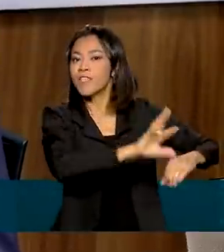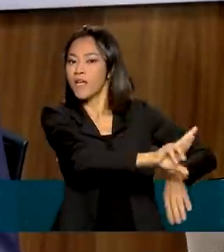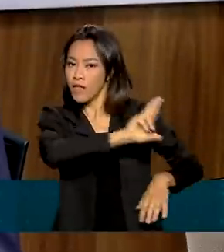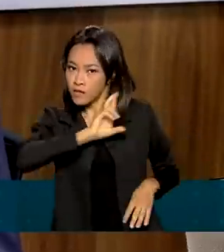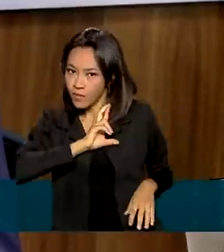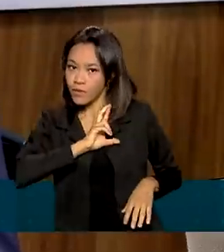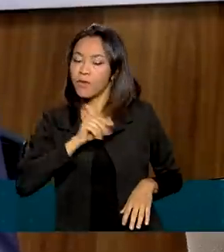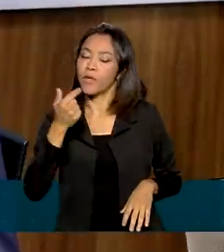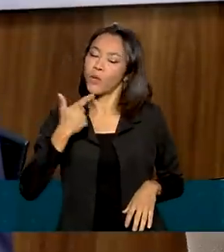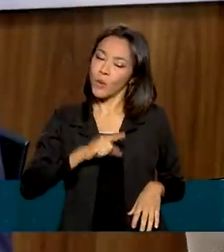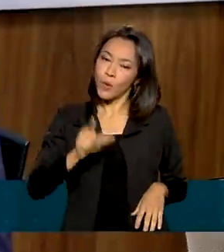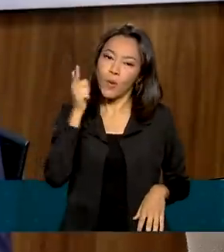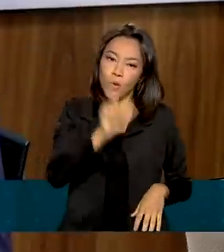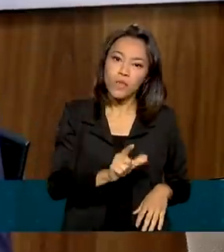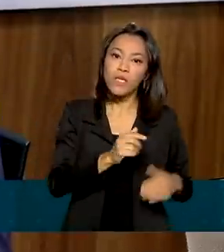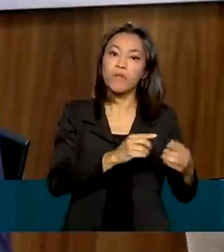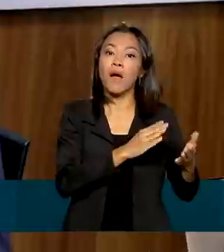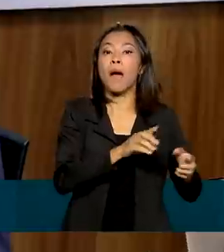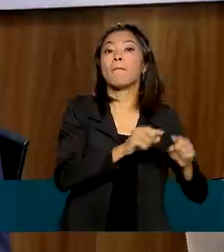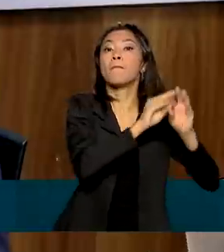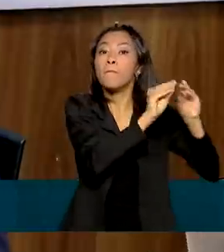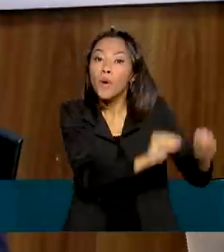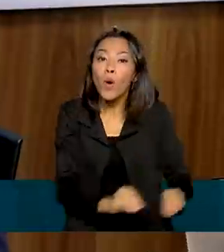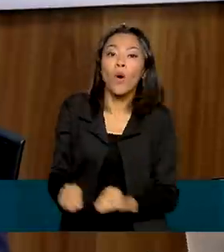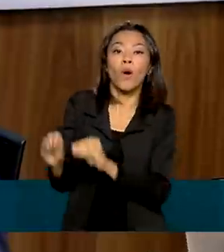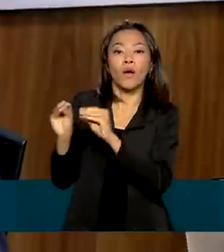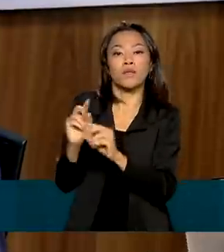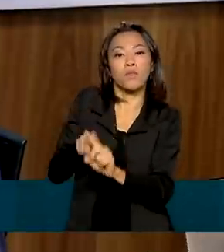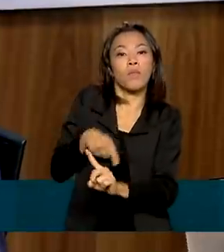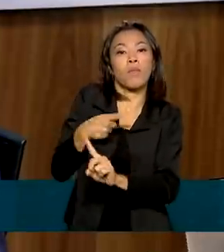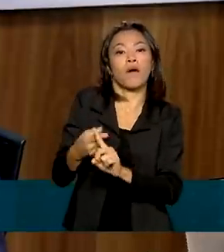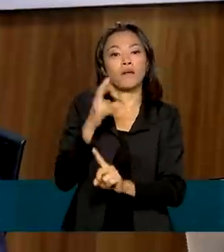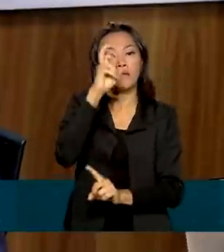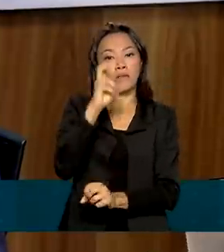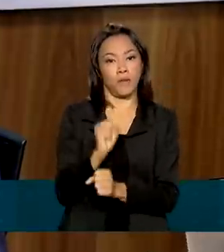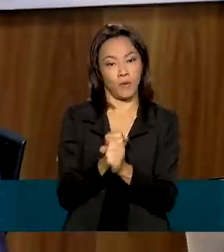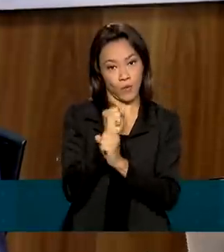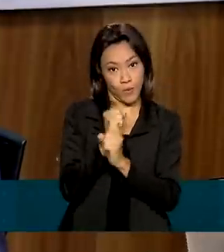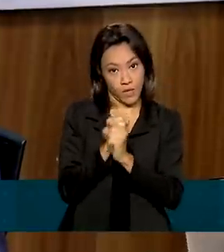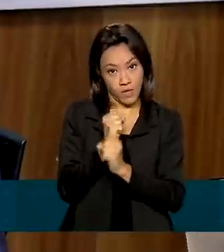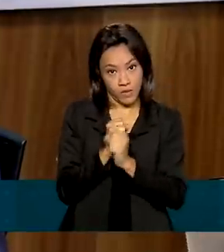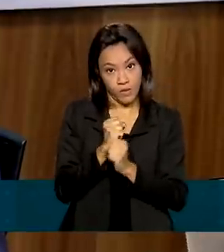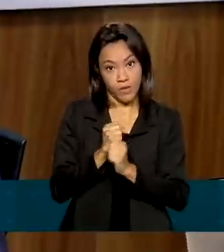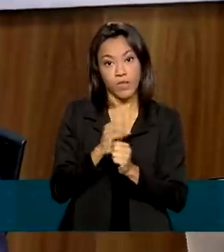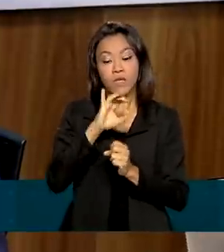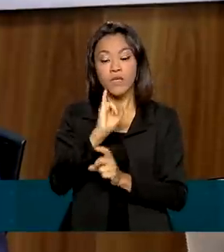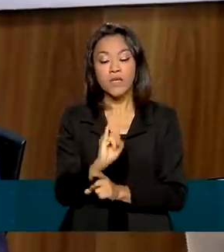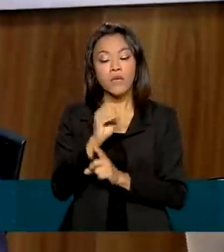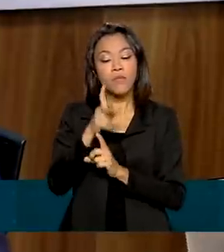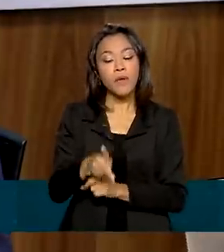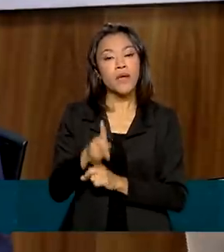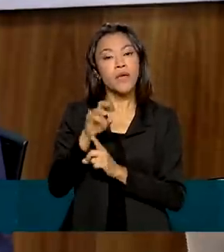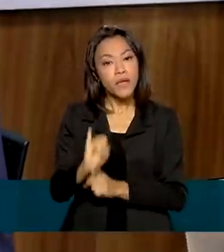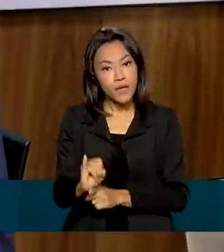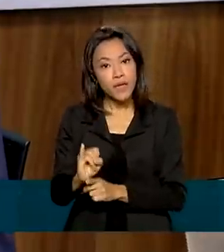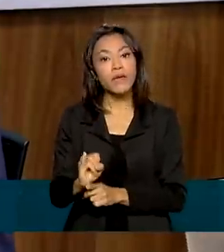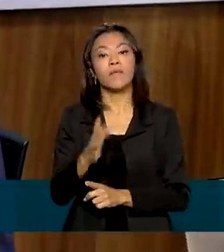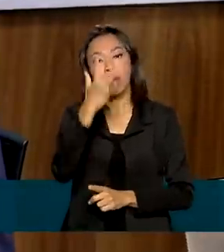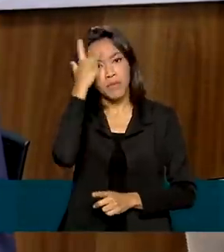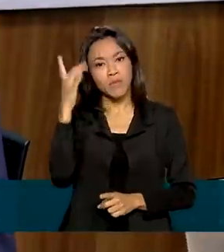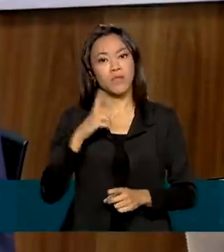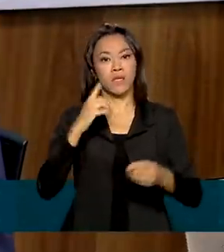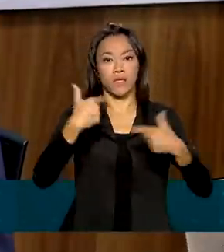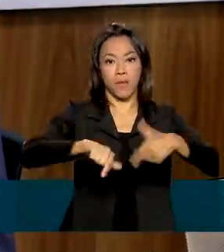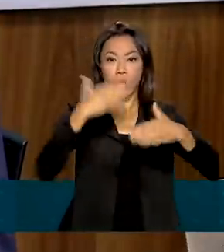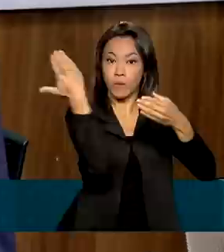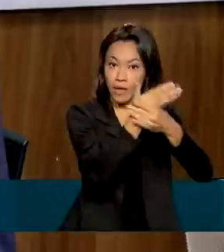e Nossa acionamos então a prorrogação por mais cinco anos da isenção de IPI para taxistas e pessoas com deficiência